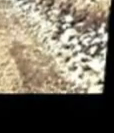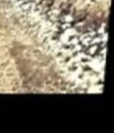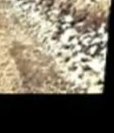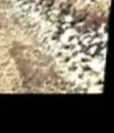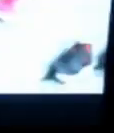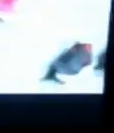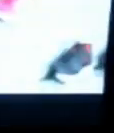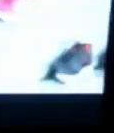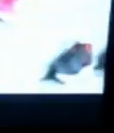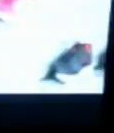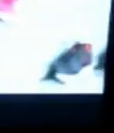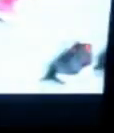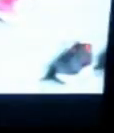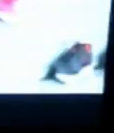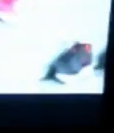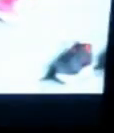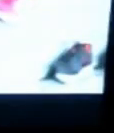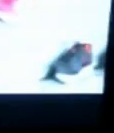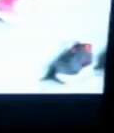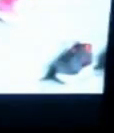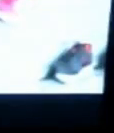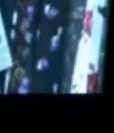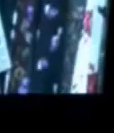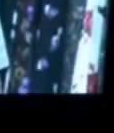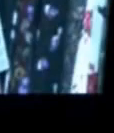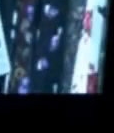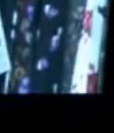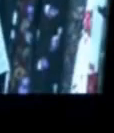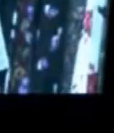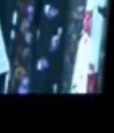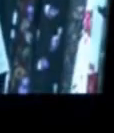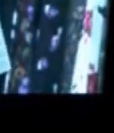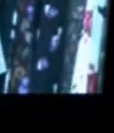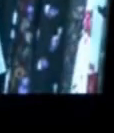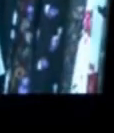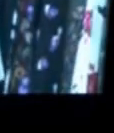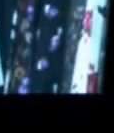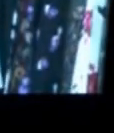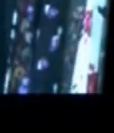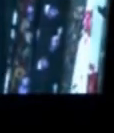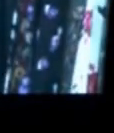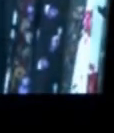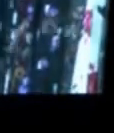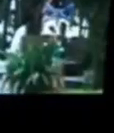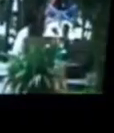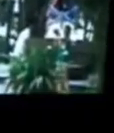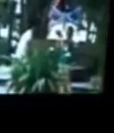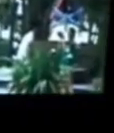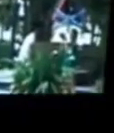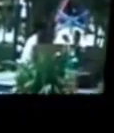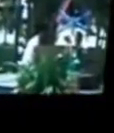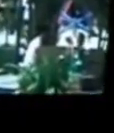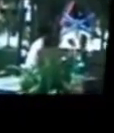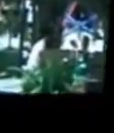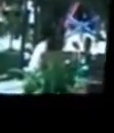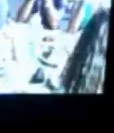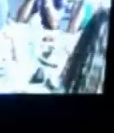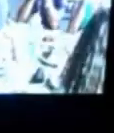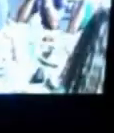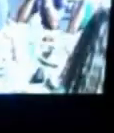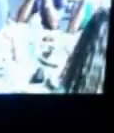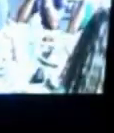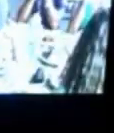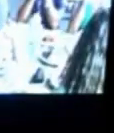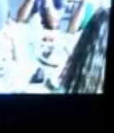9 quilômetros em estrada de pedra, de má qualidade. O comércio, ele tem que seguir ao lado da